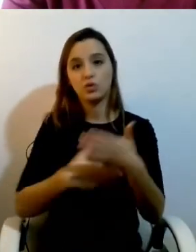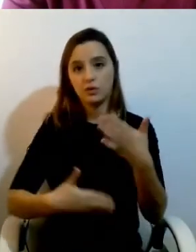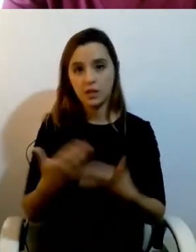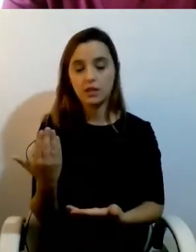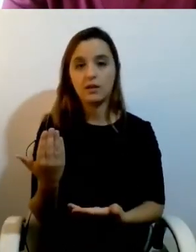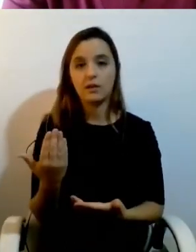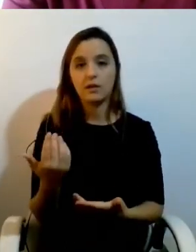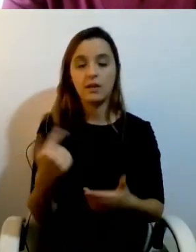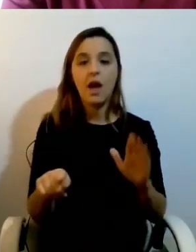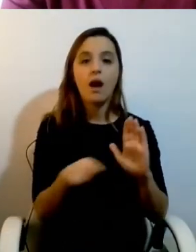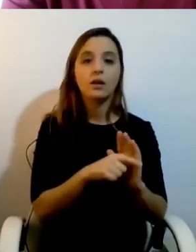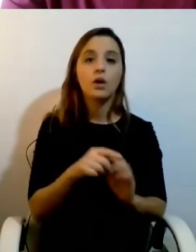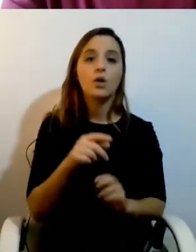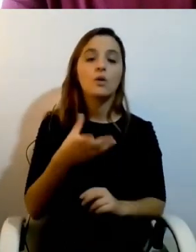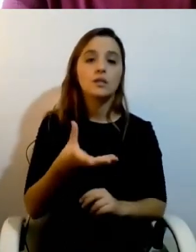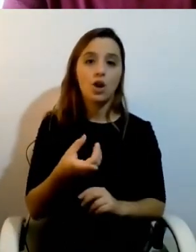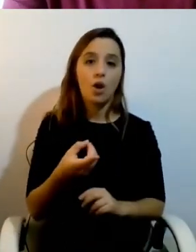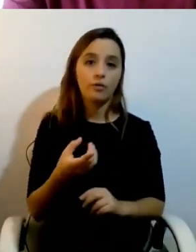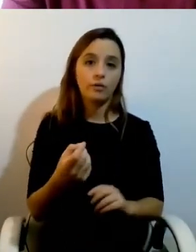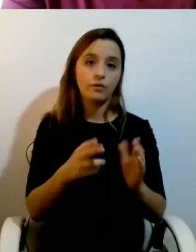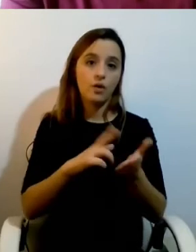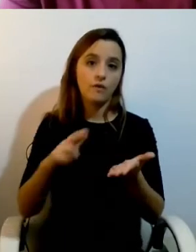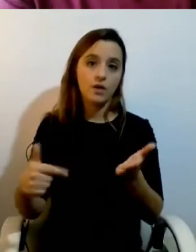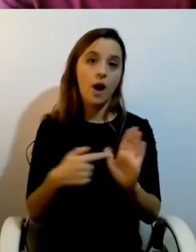no artigo 19 da Convenção, veio